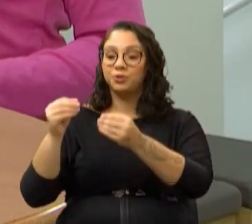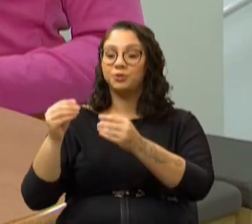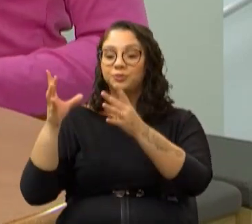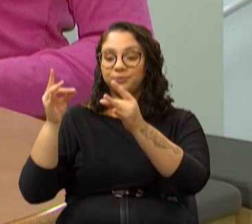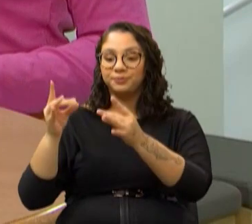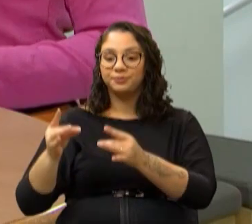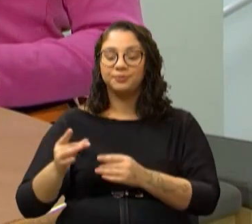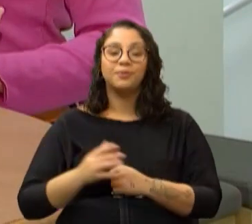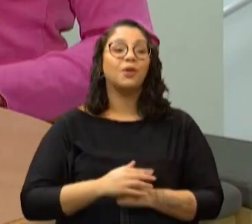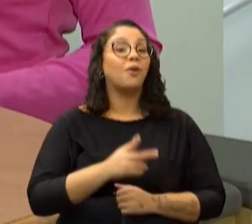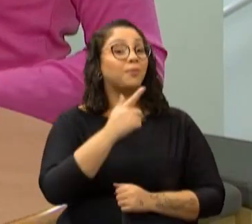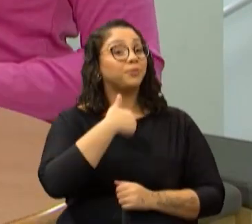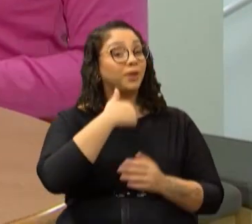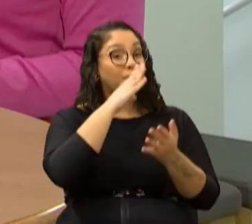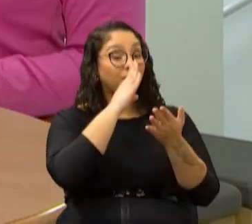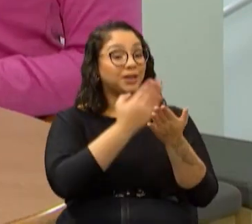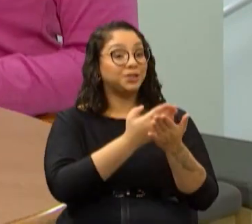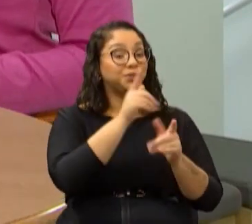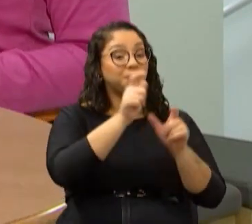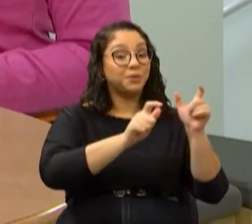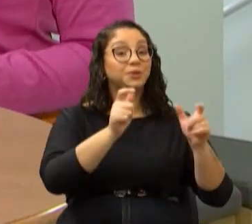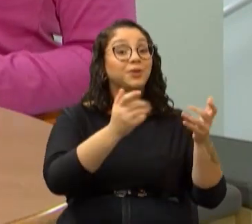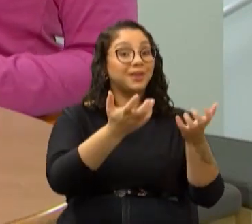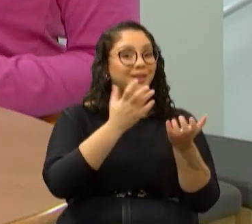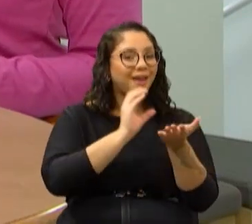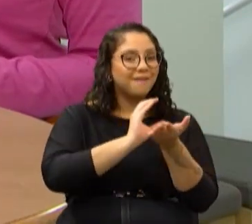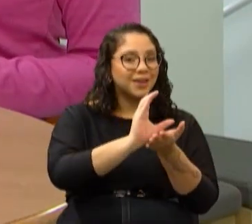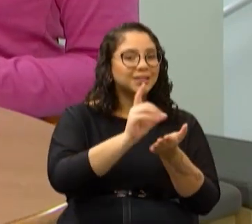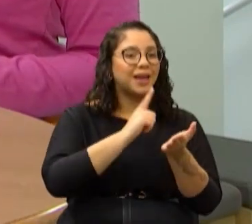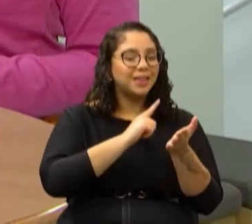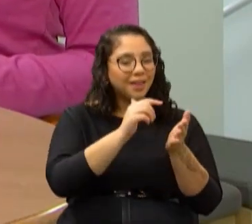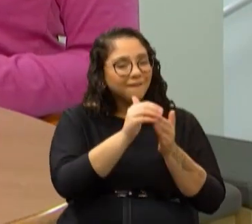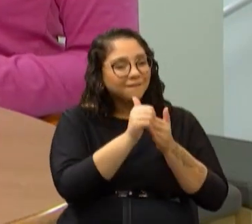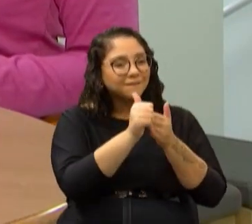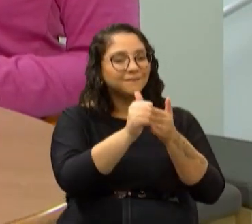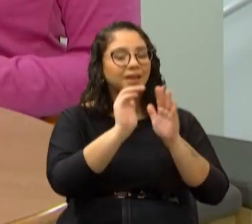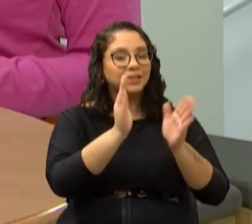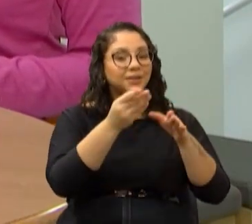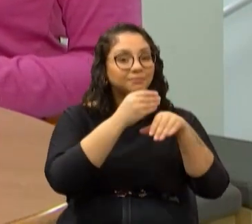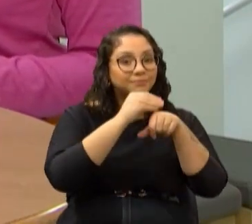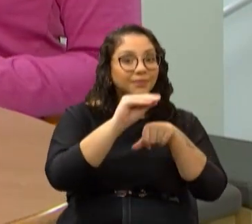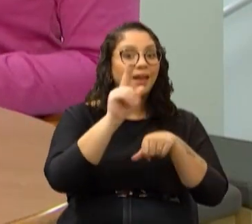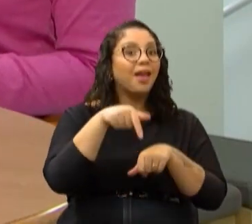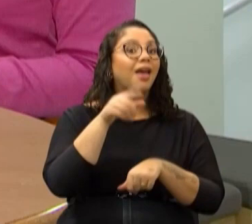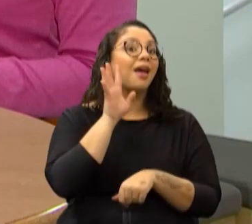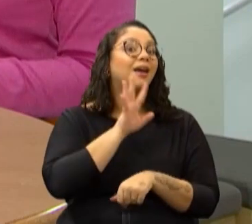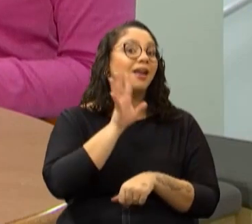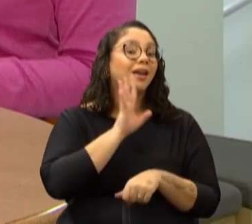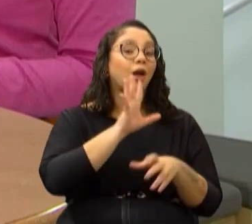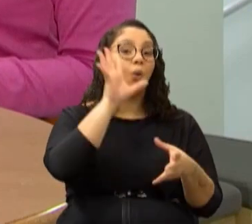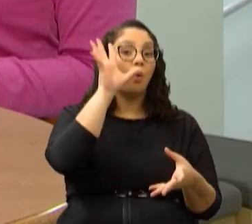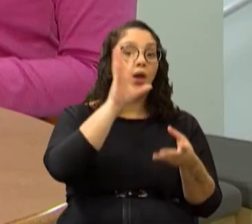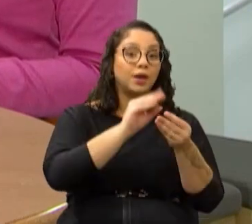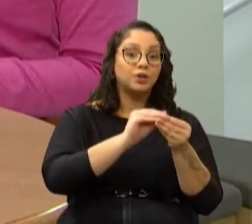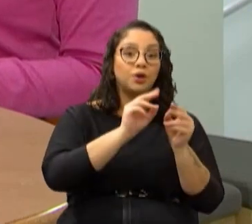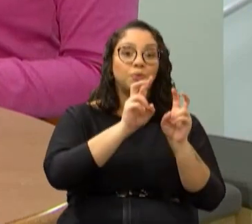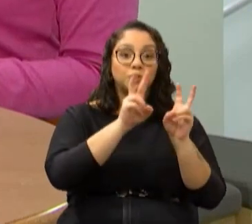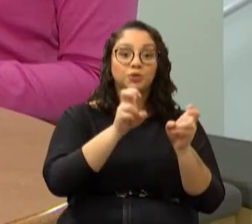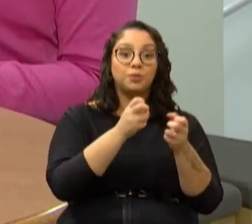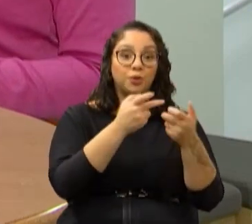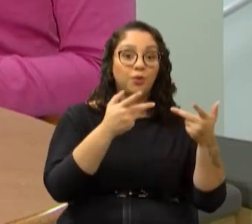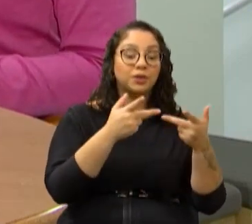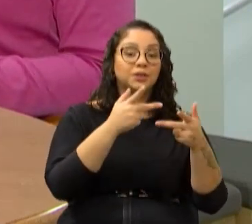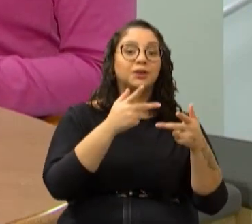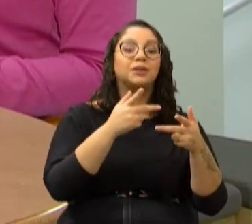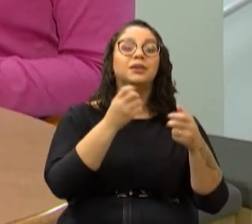ou abordamos tudo que dá para passar nesse momento? Eu acredito que quem quer começar a investir, aqui está um bom guia. Então até é legal a gente